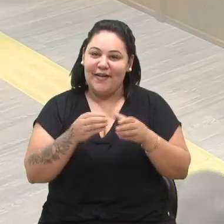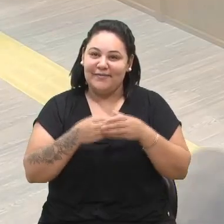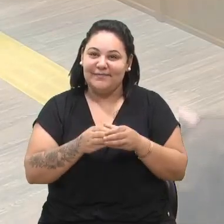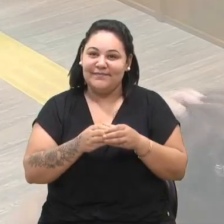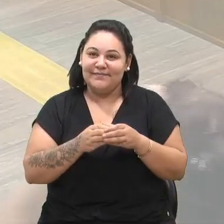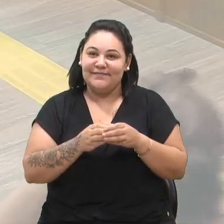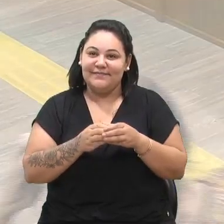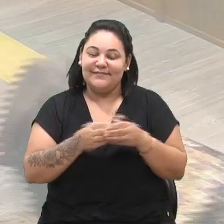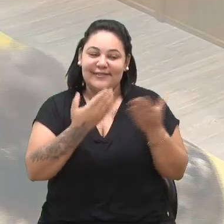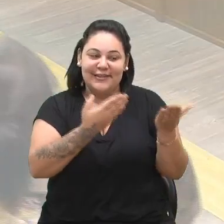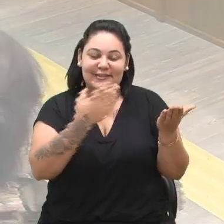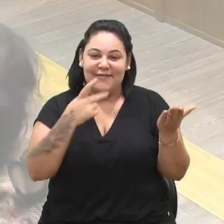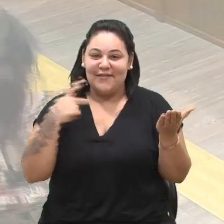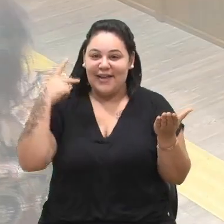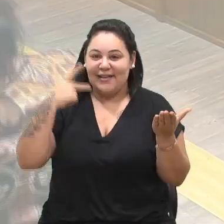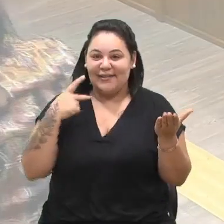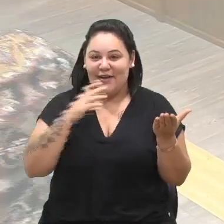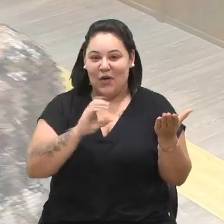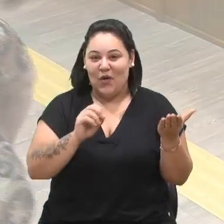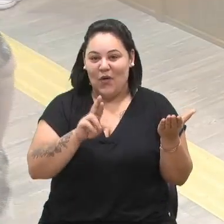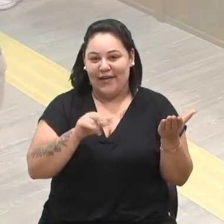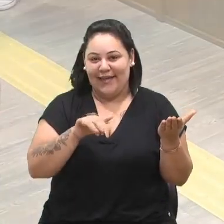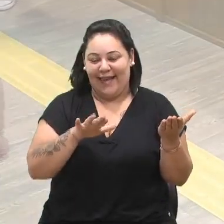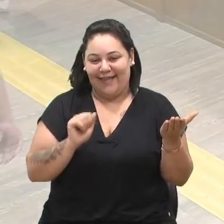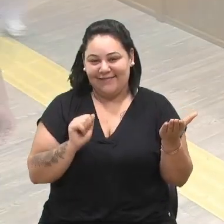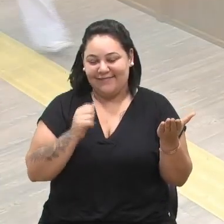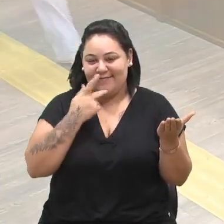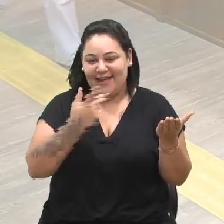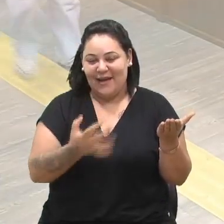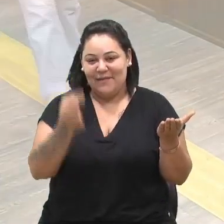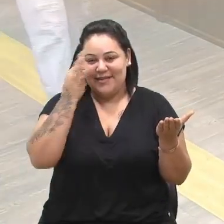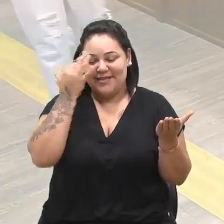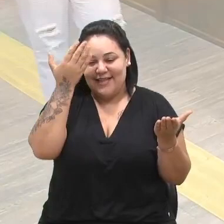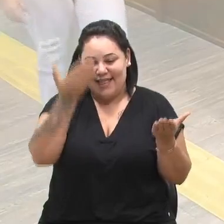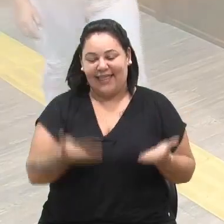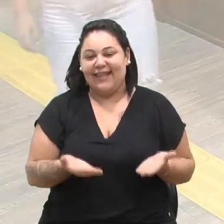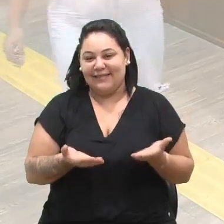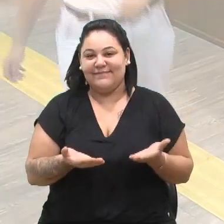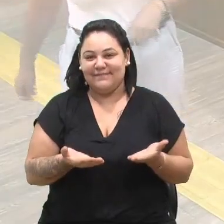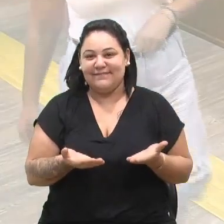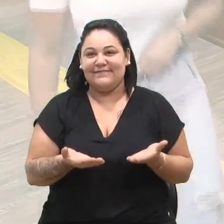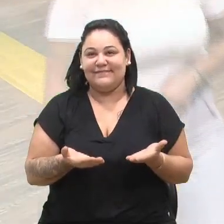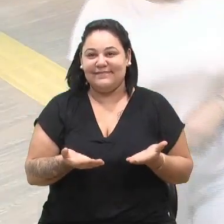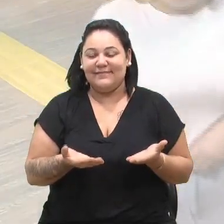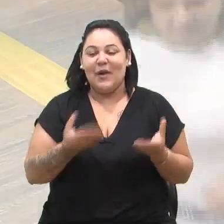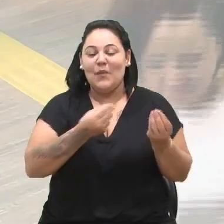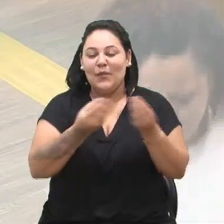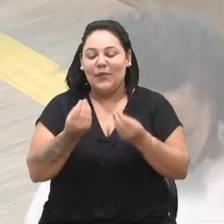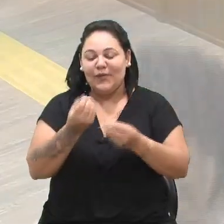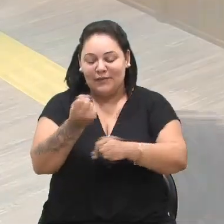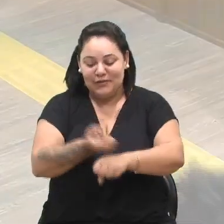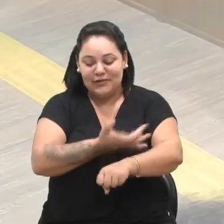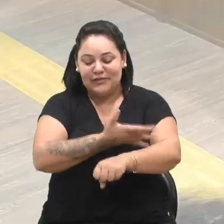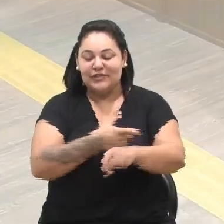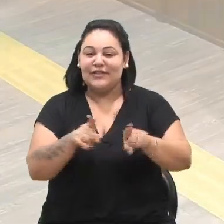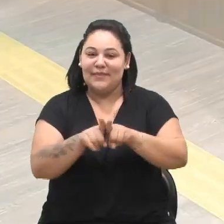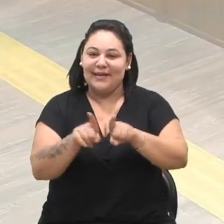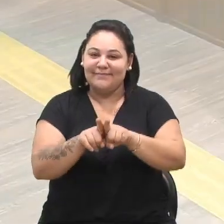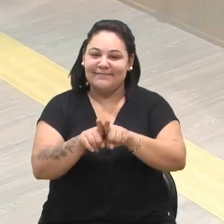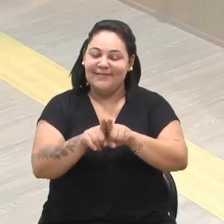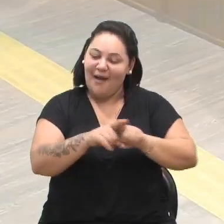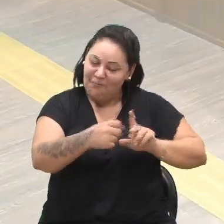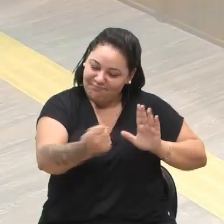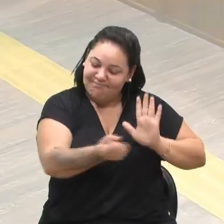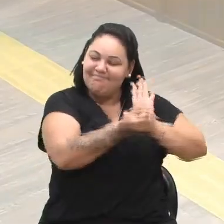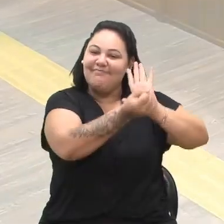a nossa vereadora, Corina Melete. Falar que a presença dela aqui sempre foi muito emocionante e é histórica. E